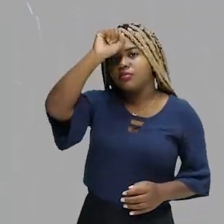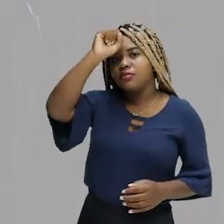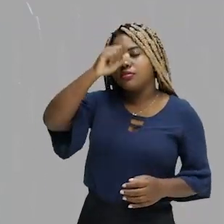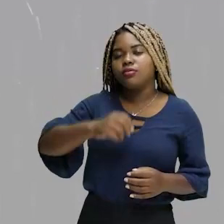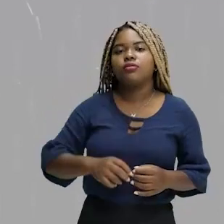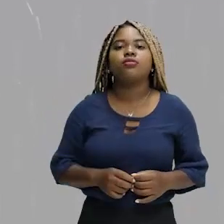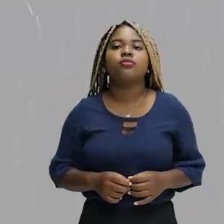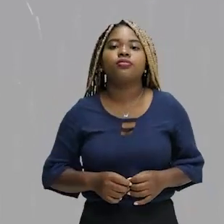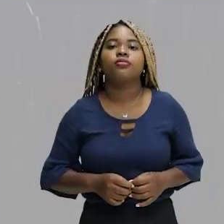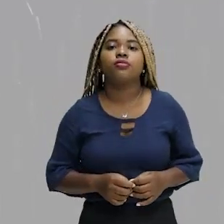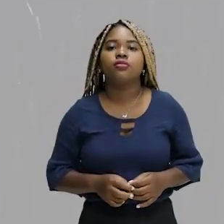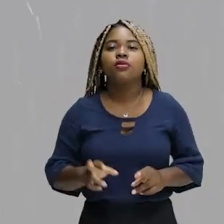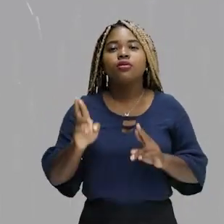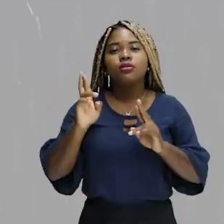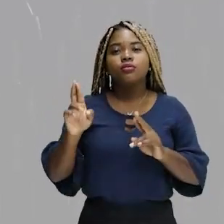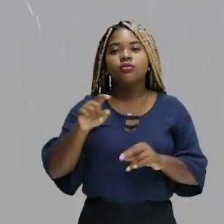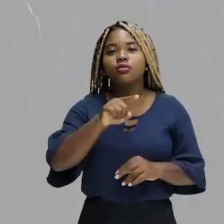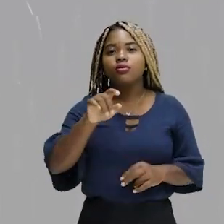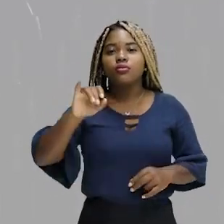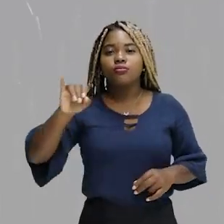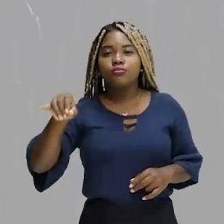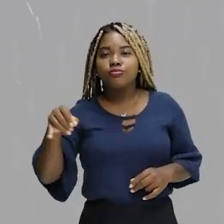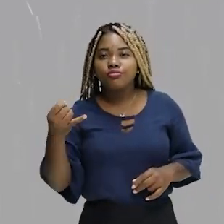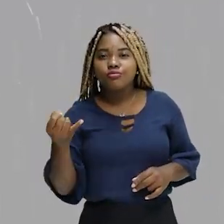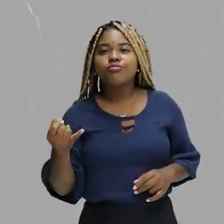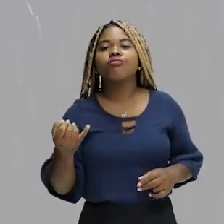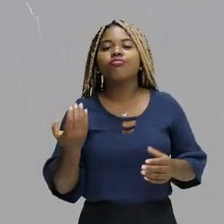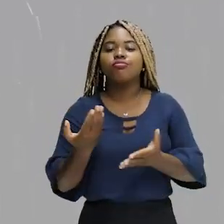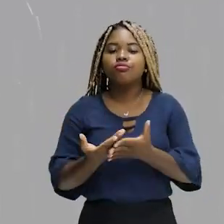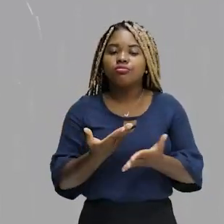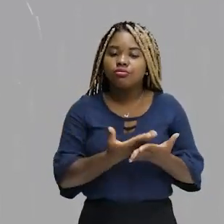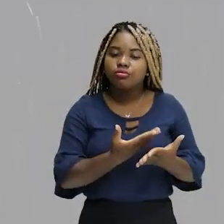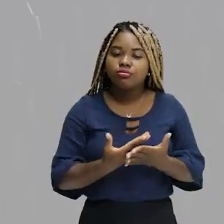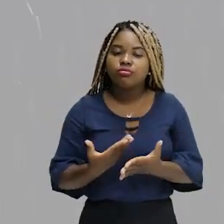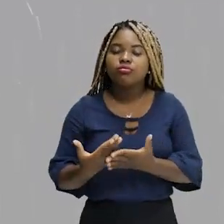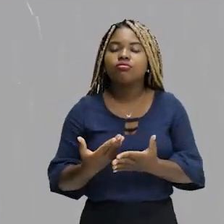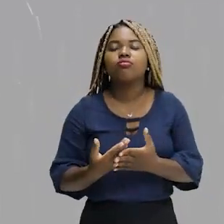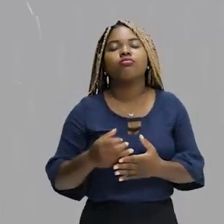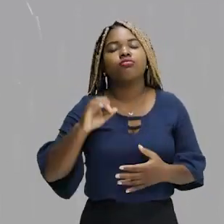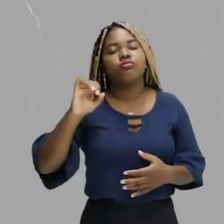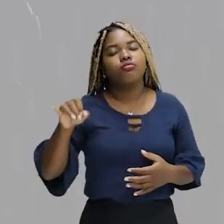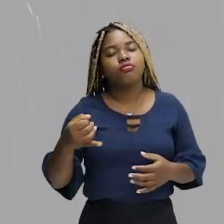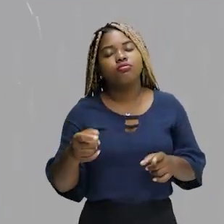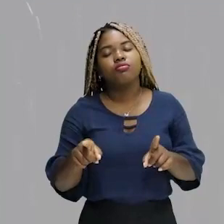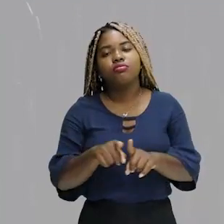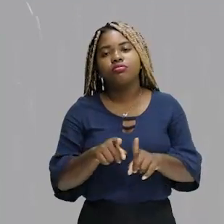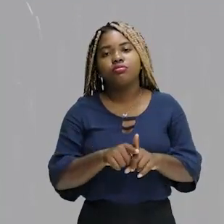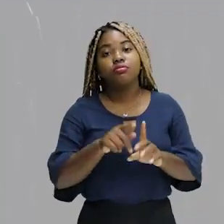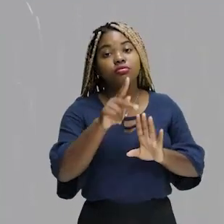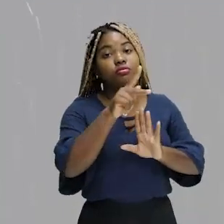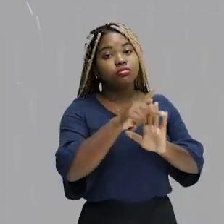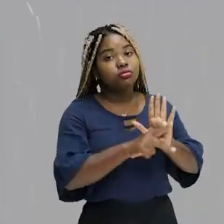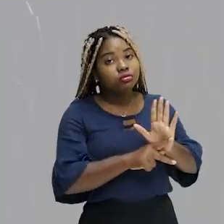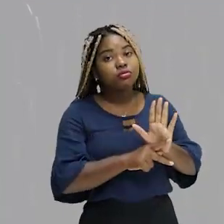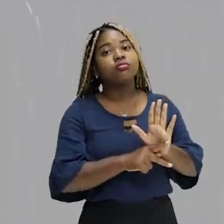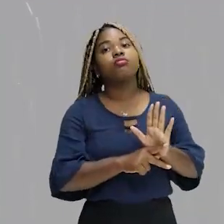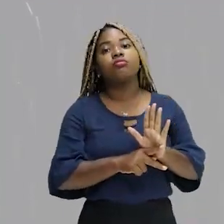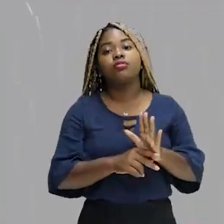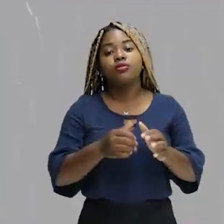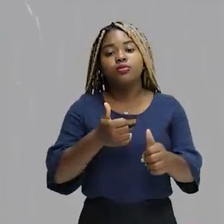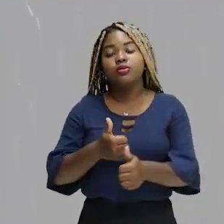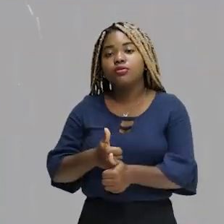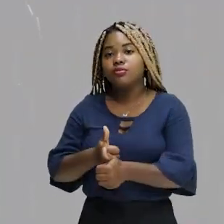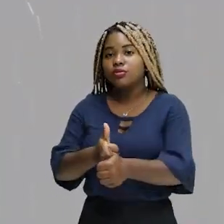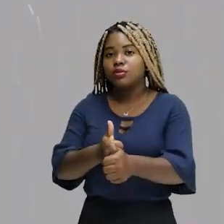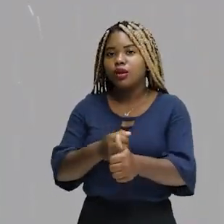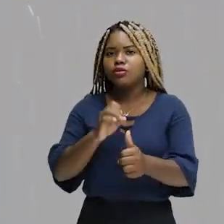Aprendendo. Turma, espero que vocês estejam aproveitando essas aulas, aproveitando esse projeto, estejam acompanhando